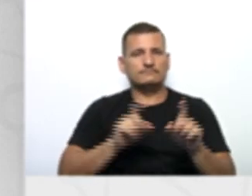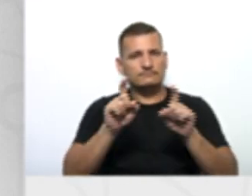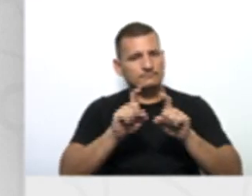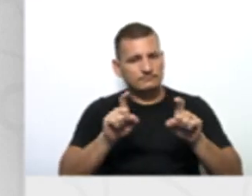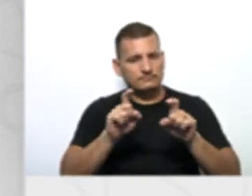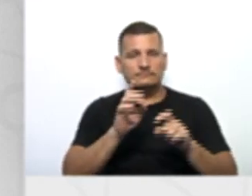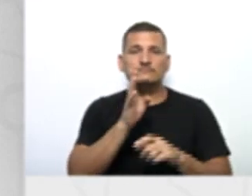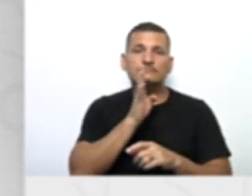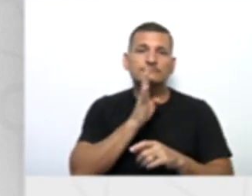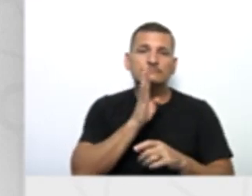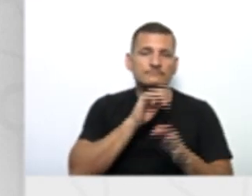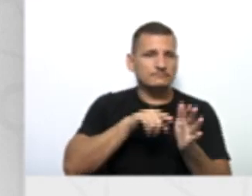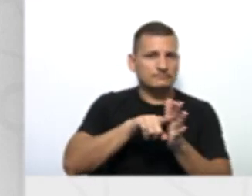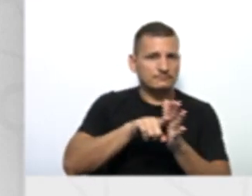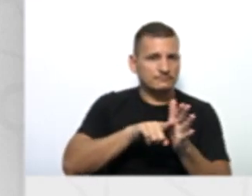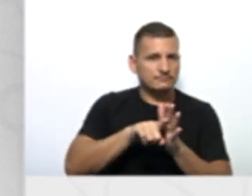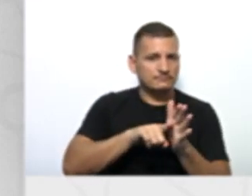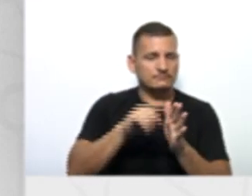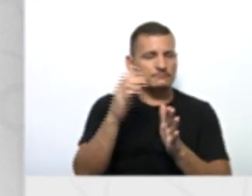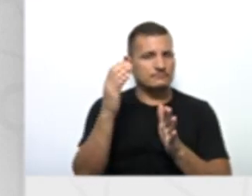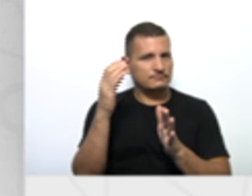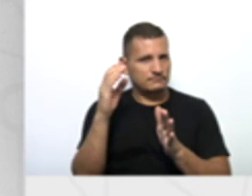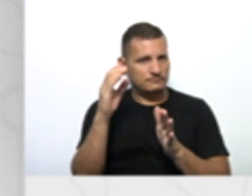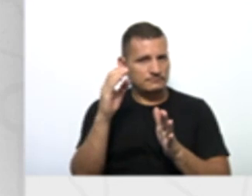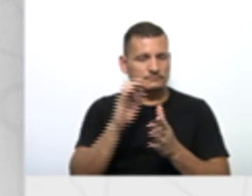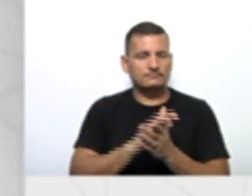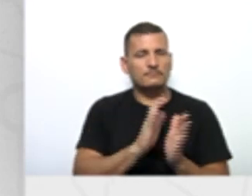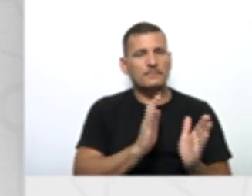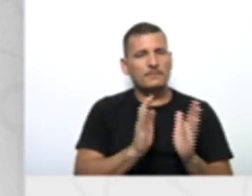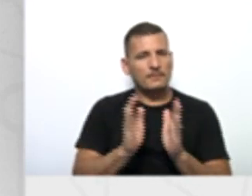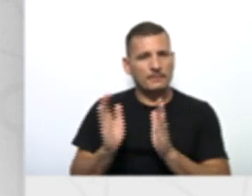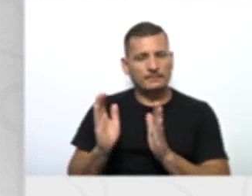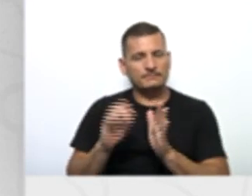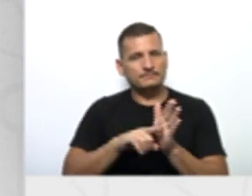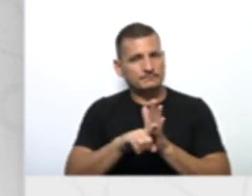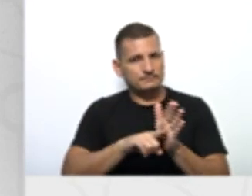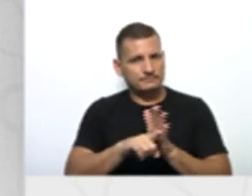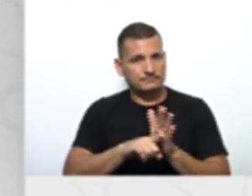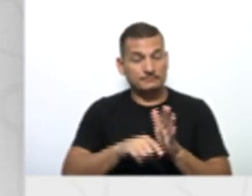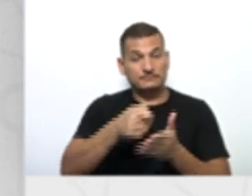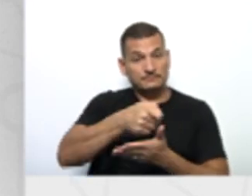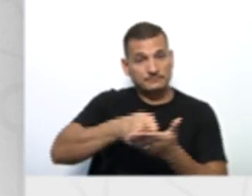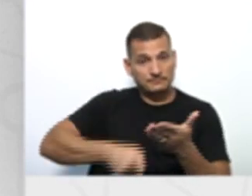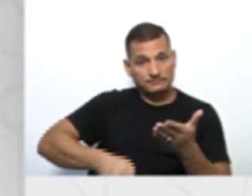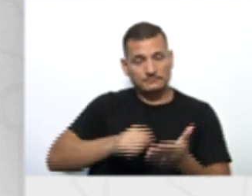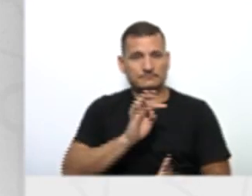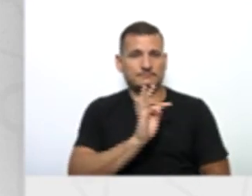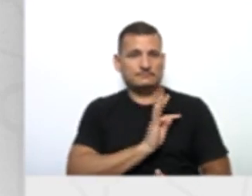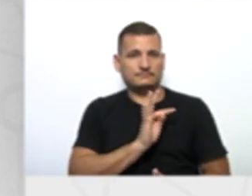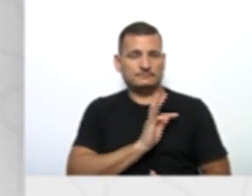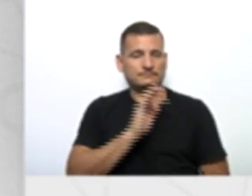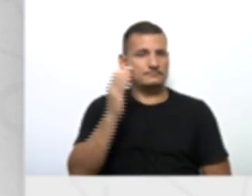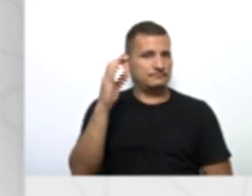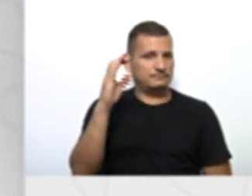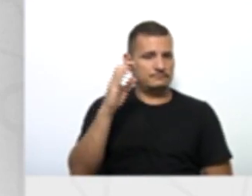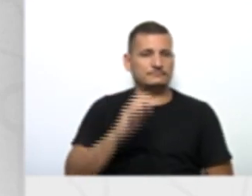pesquisa científica, as etapas de uma pesquisa e a redação técnica e científica.